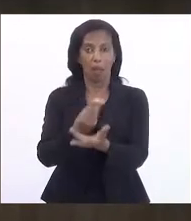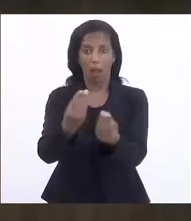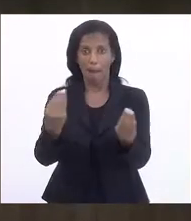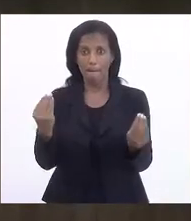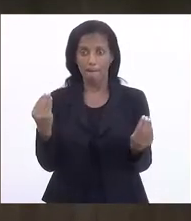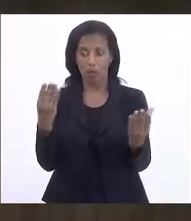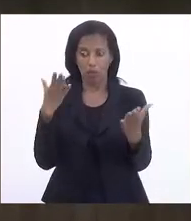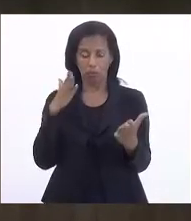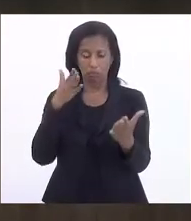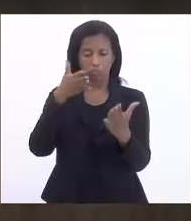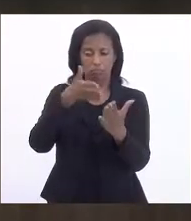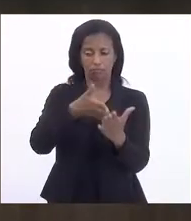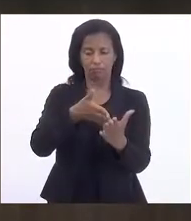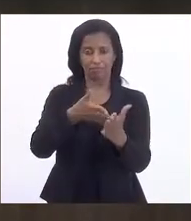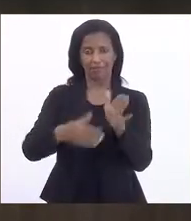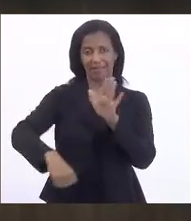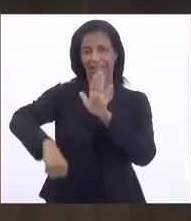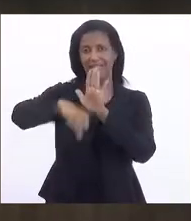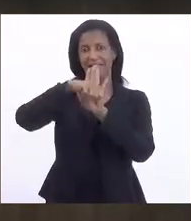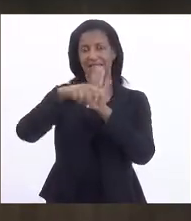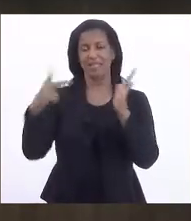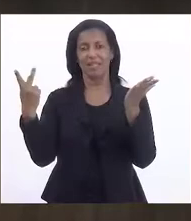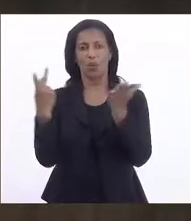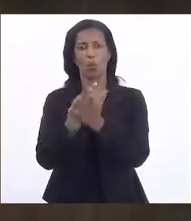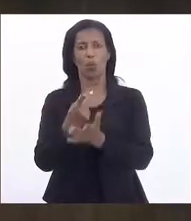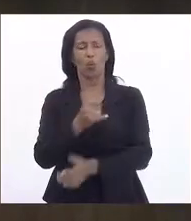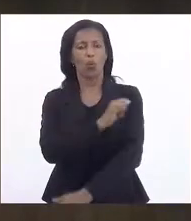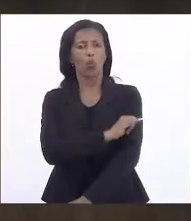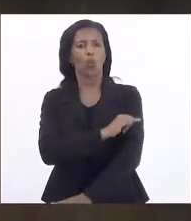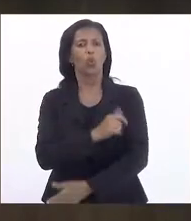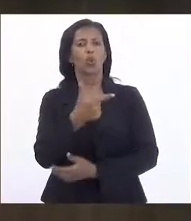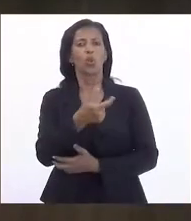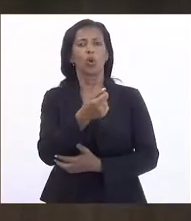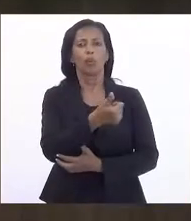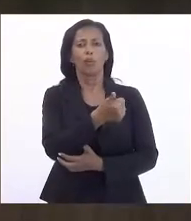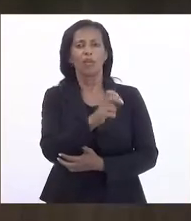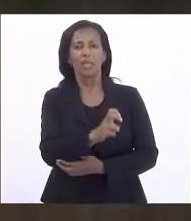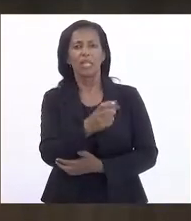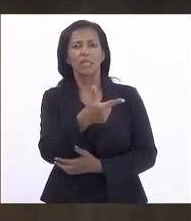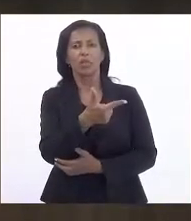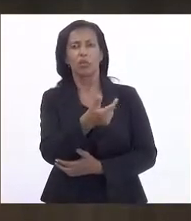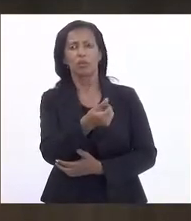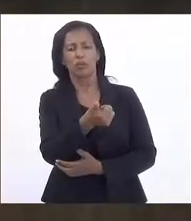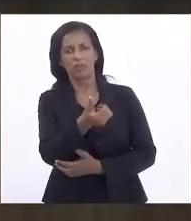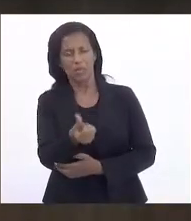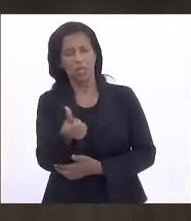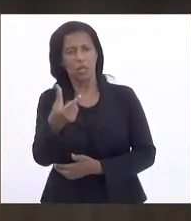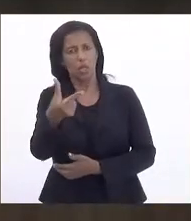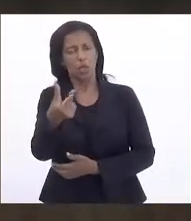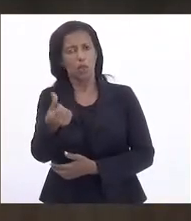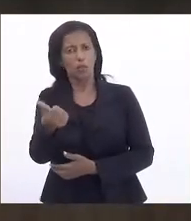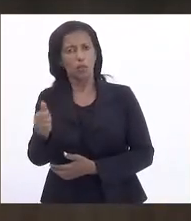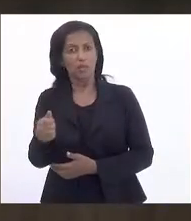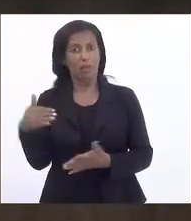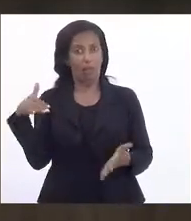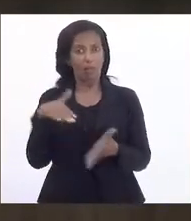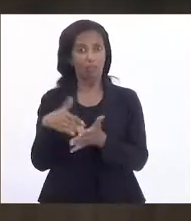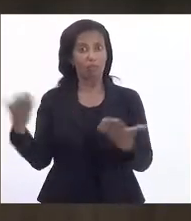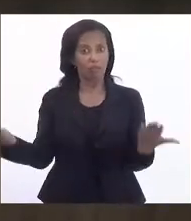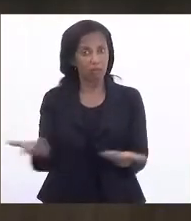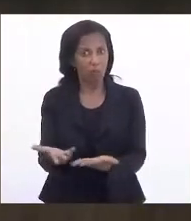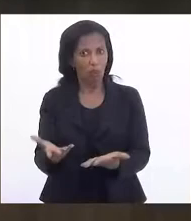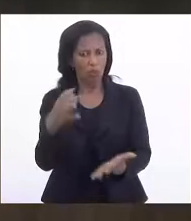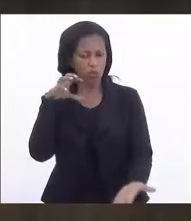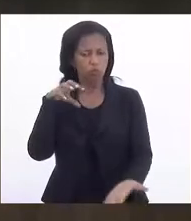centralidade naquela crise que o Rio de Janeiro enfrentou nos anos 2015 2016 2017 e ainda hoje é